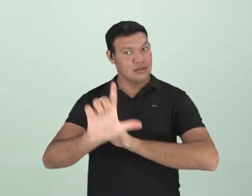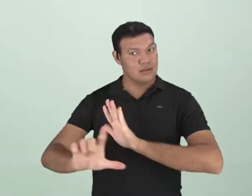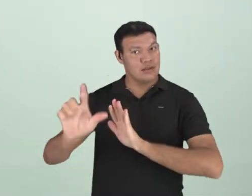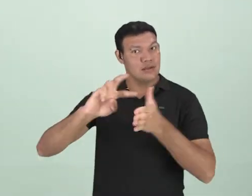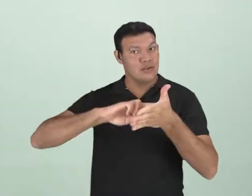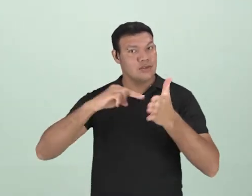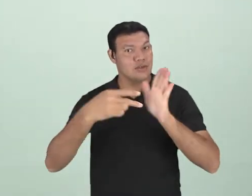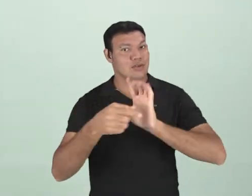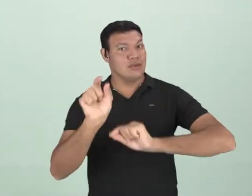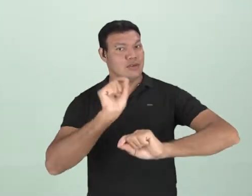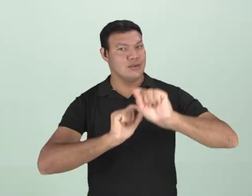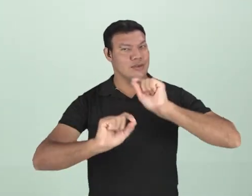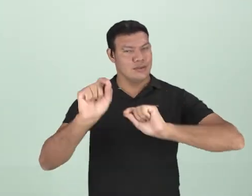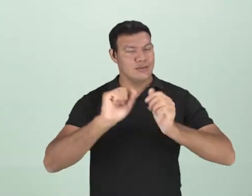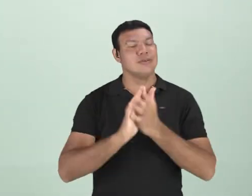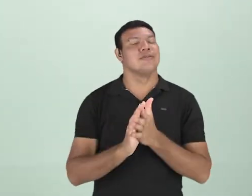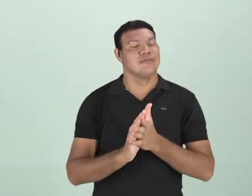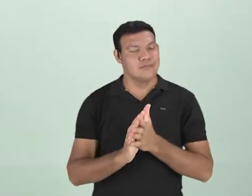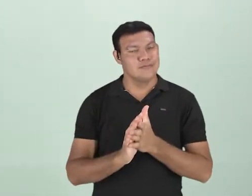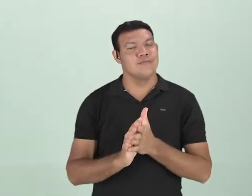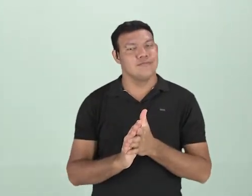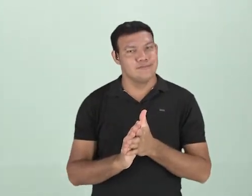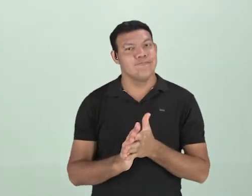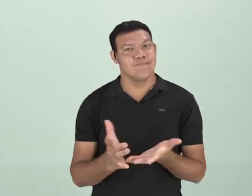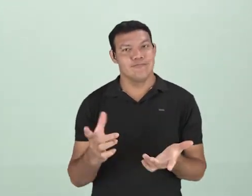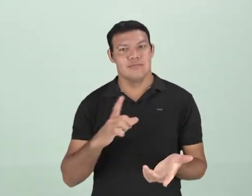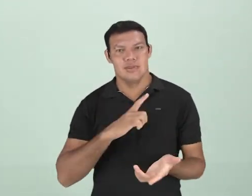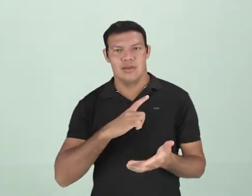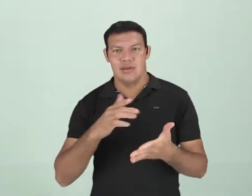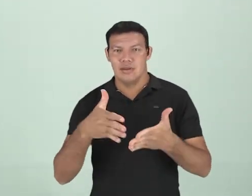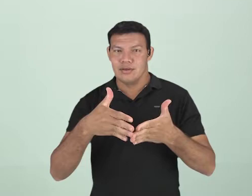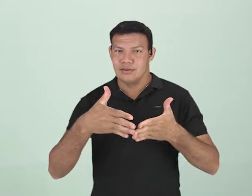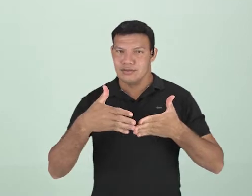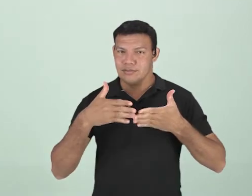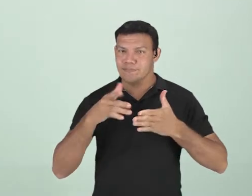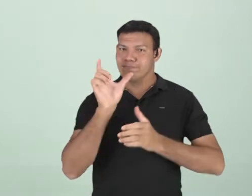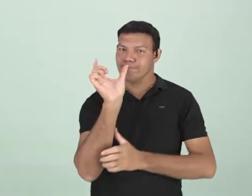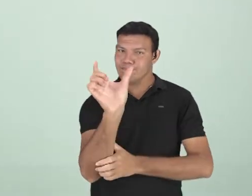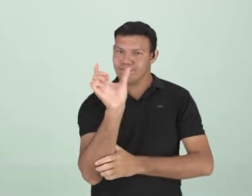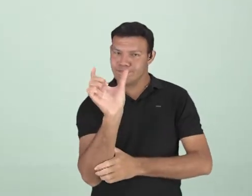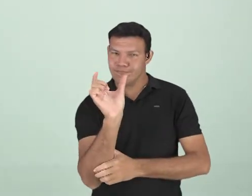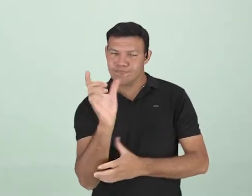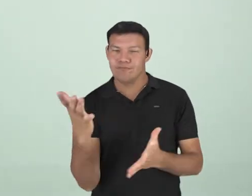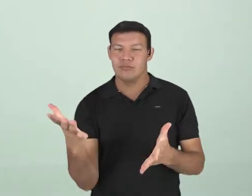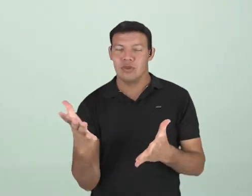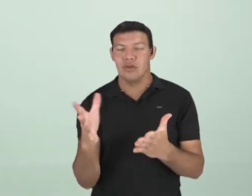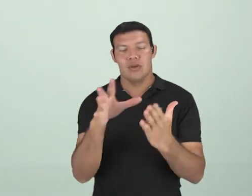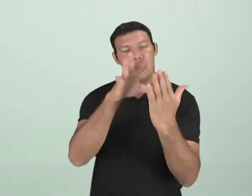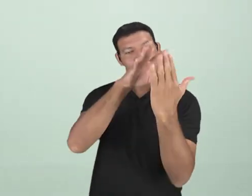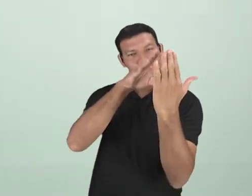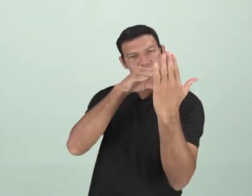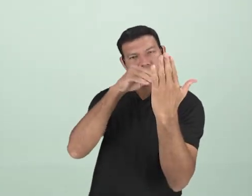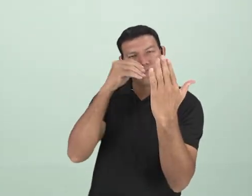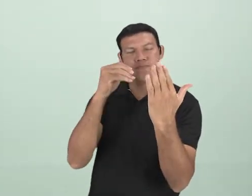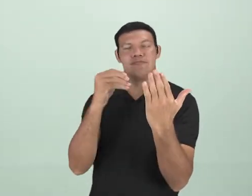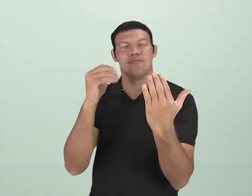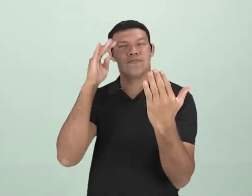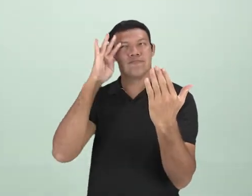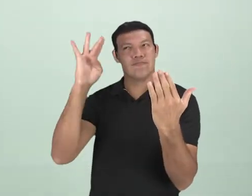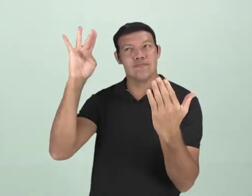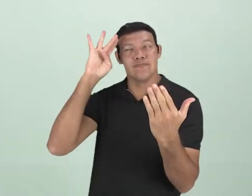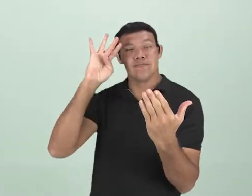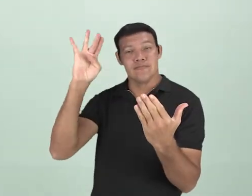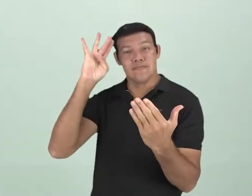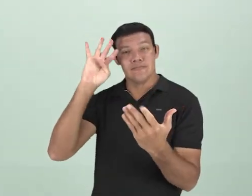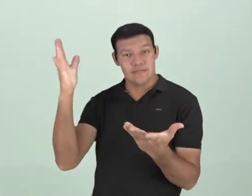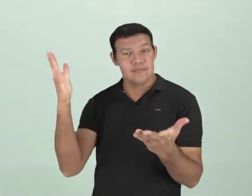aqueles que têm a licença da palavra, né? Que trazem o molde mais ficcional, imaginário. São